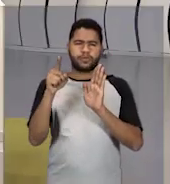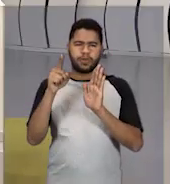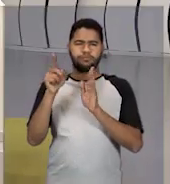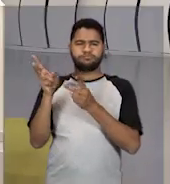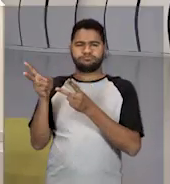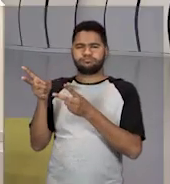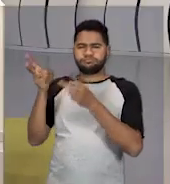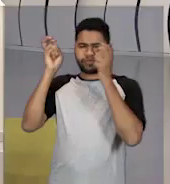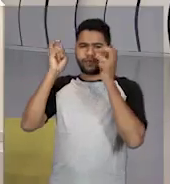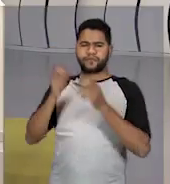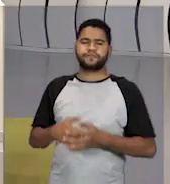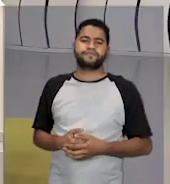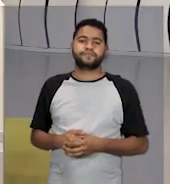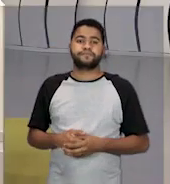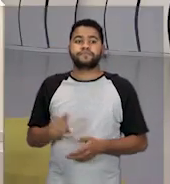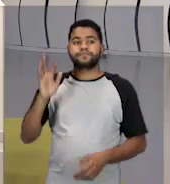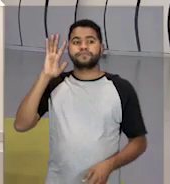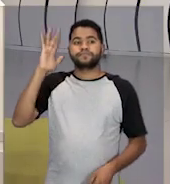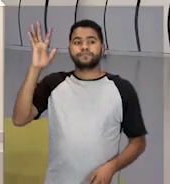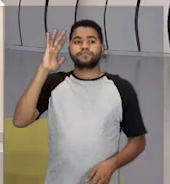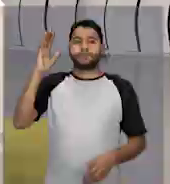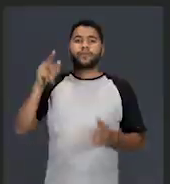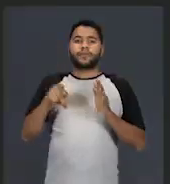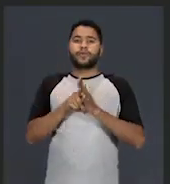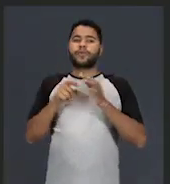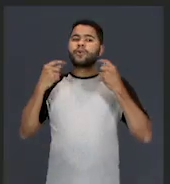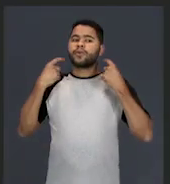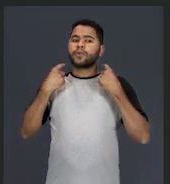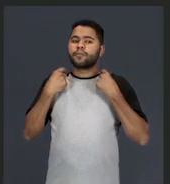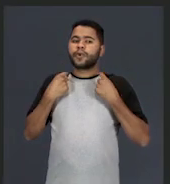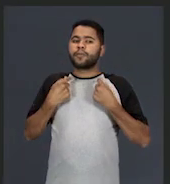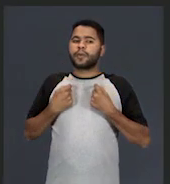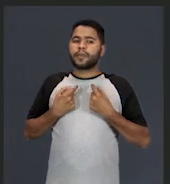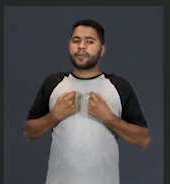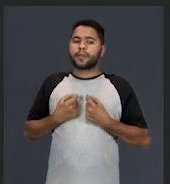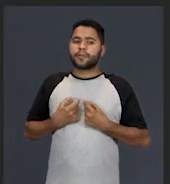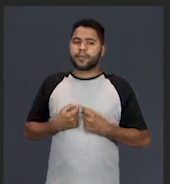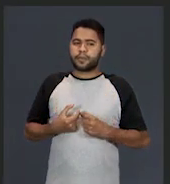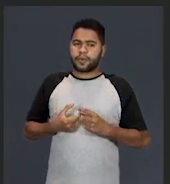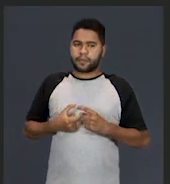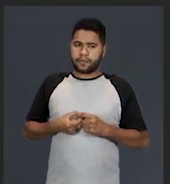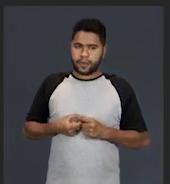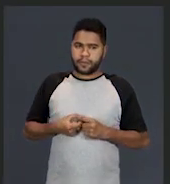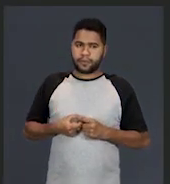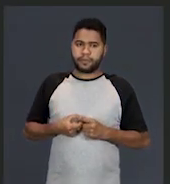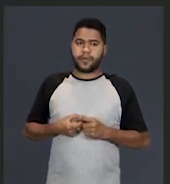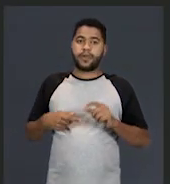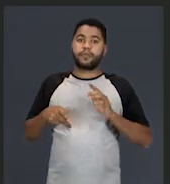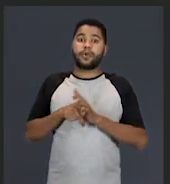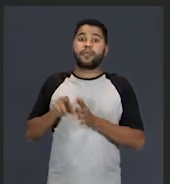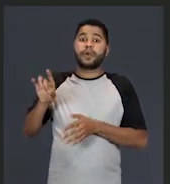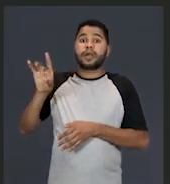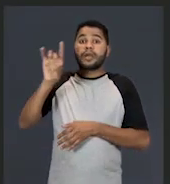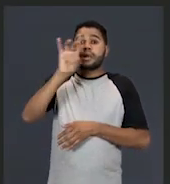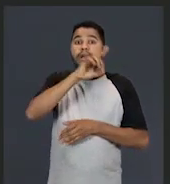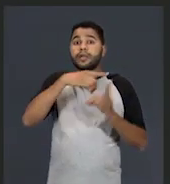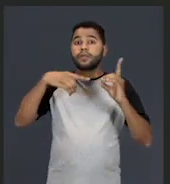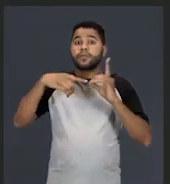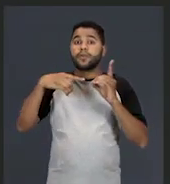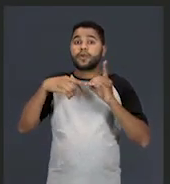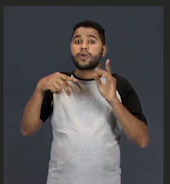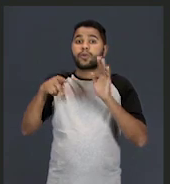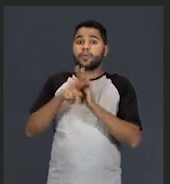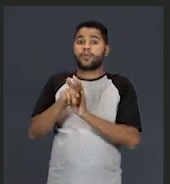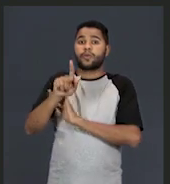Olha, imagina um colar de bolinhas. Cada bolinha é uma molécula de glicose, tá?